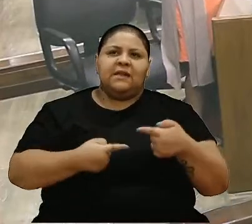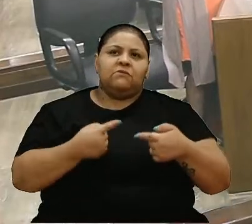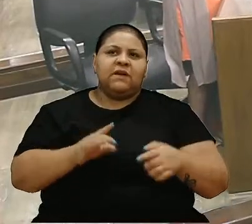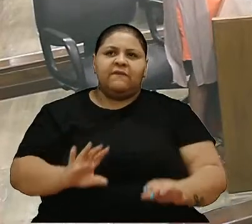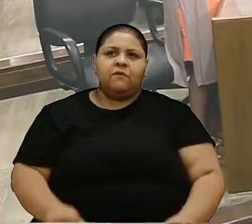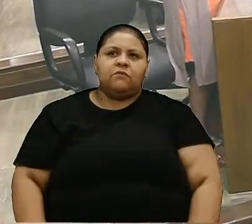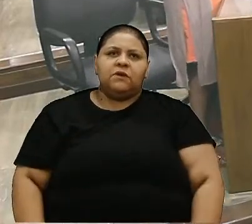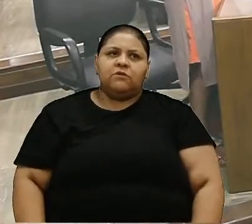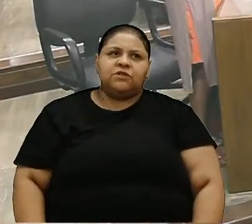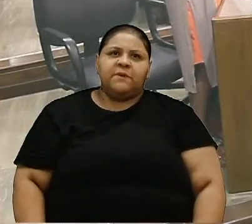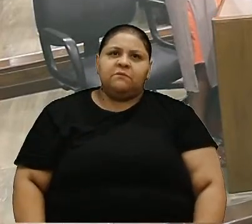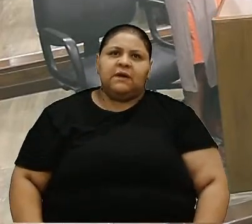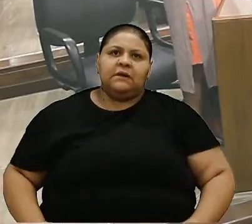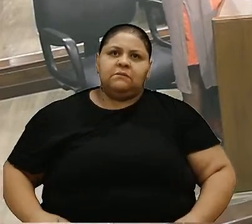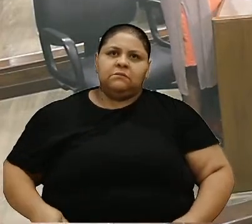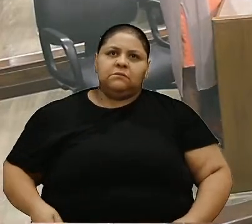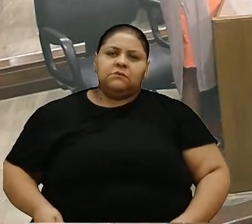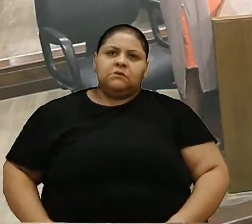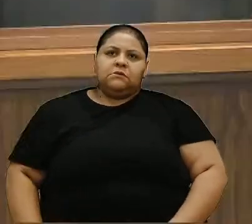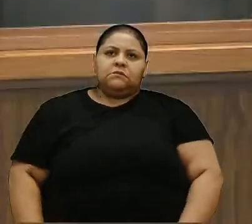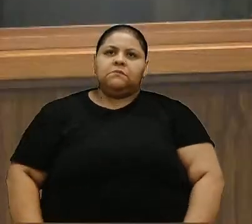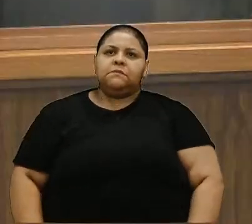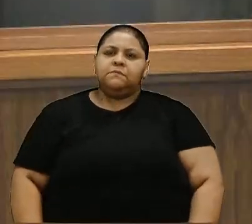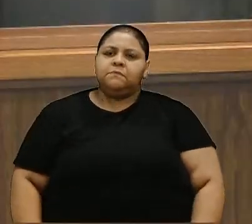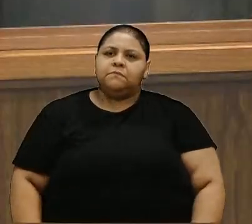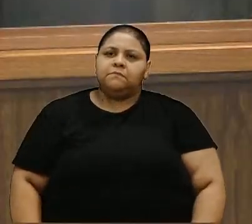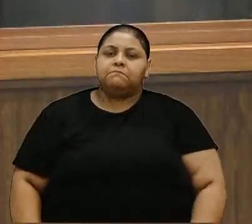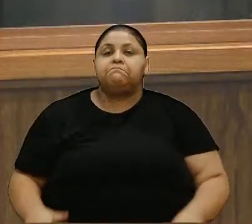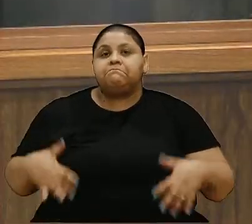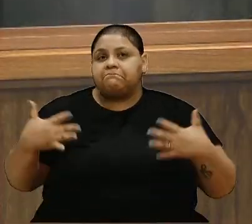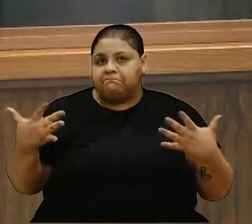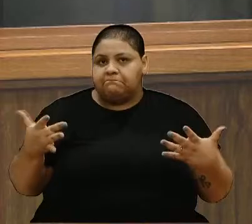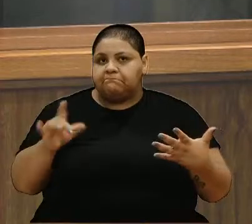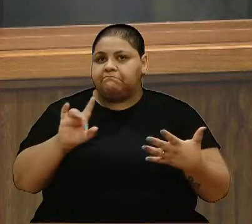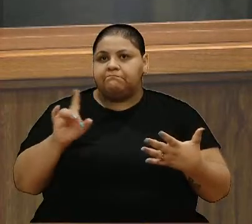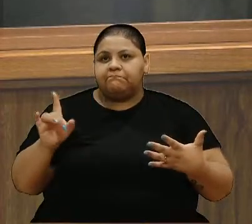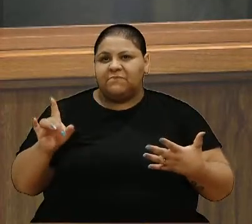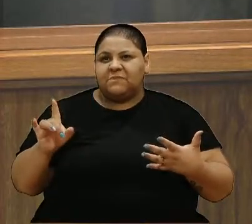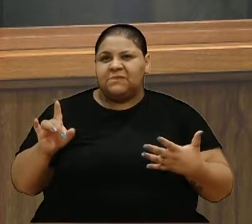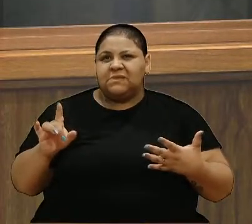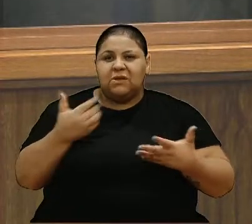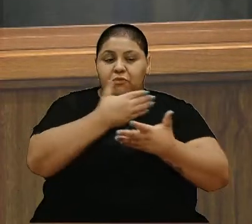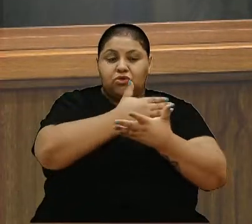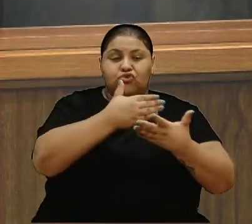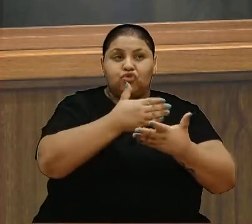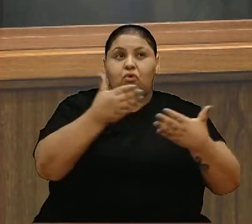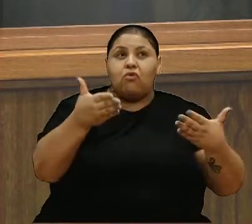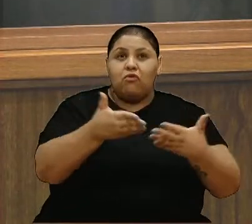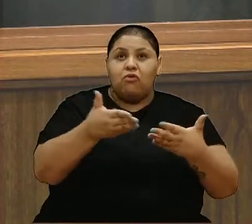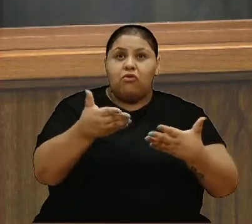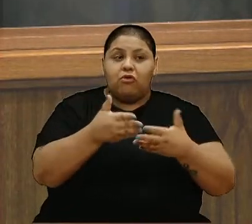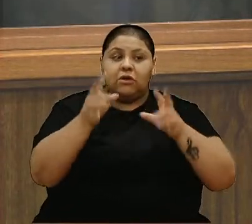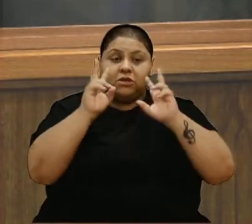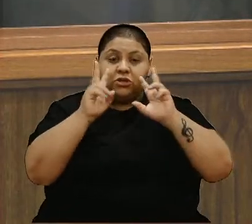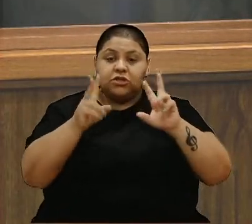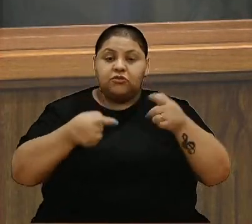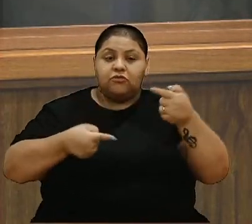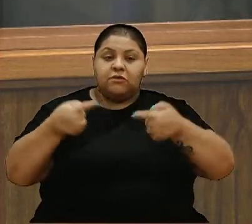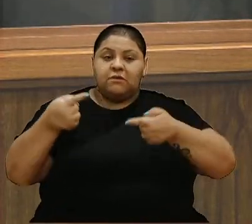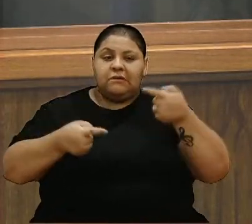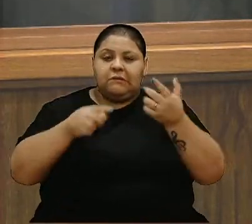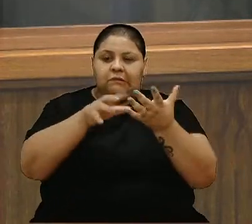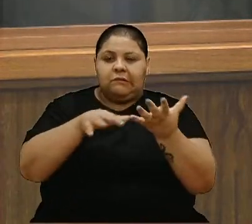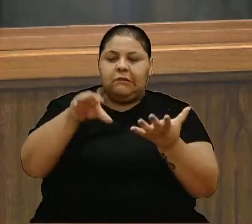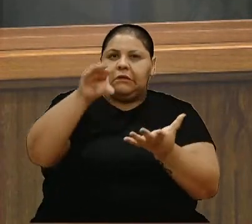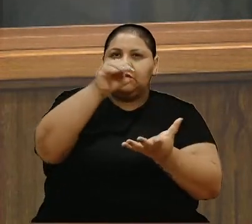Peço a palavra. Com a palavra, a vereadora Rose Frigílio. Bom, não é de hoje que a gente vem discutindo a questão da